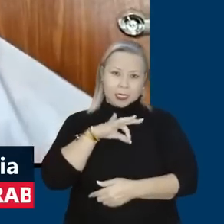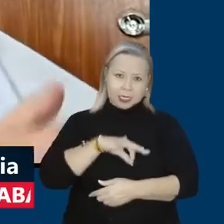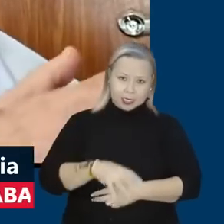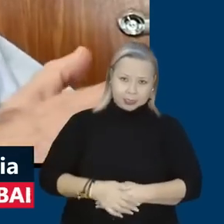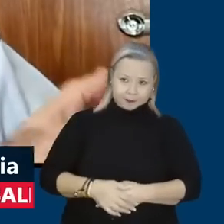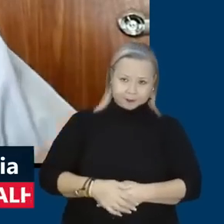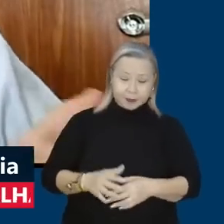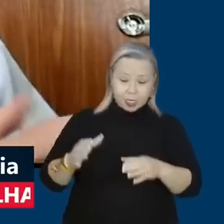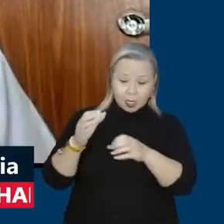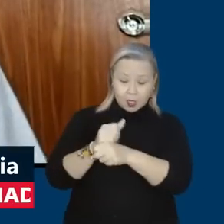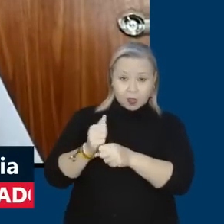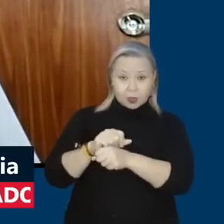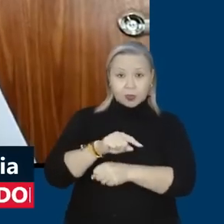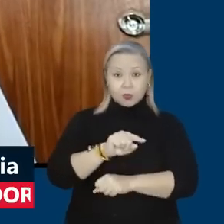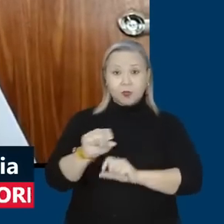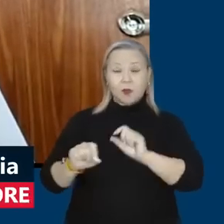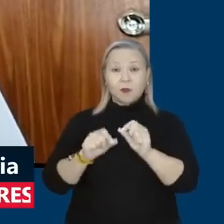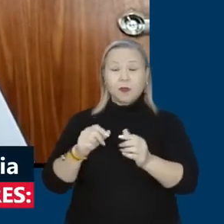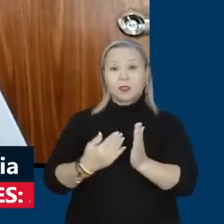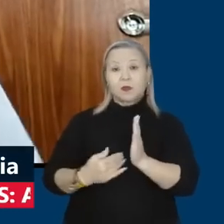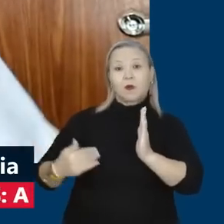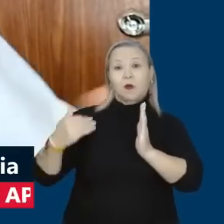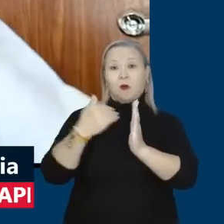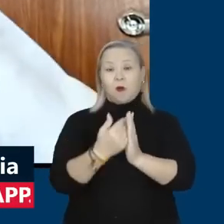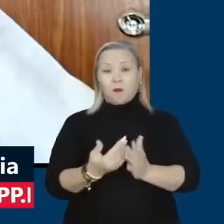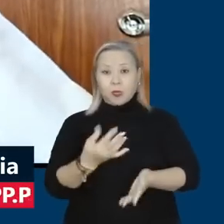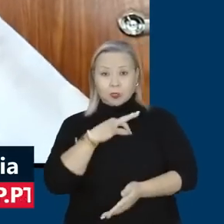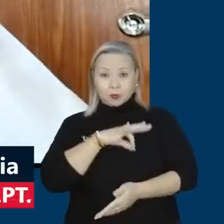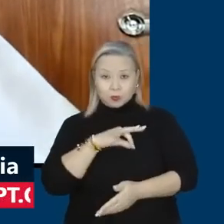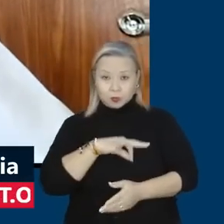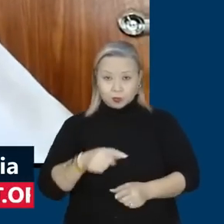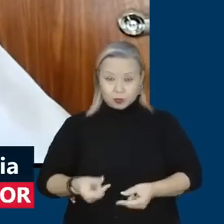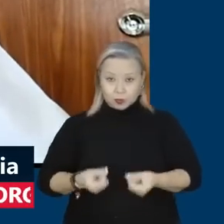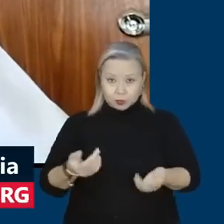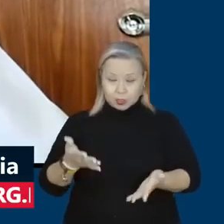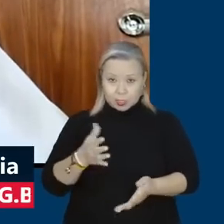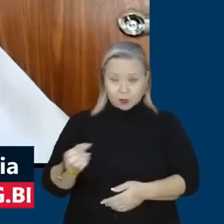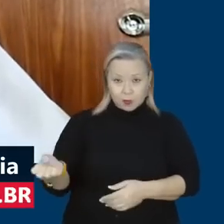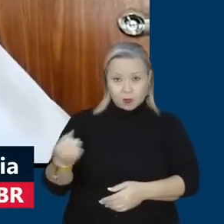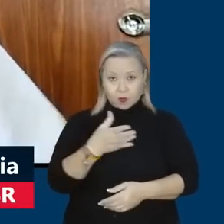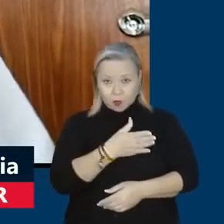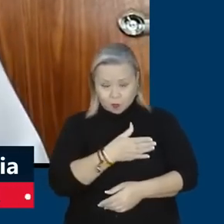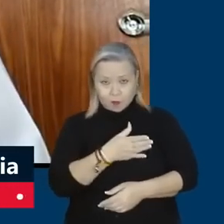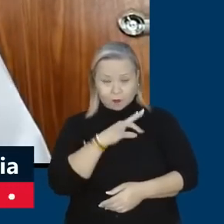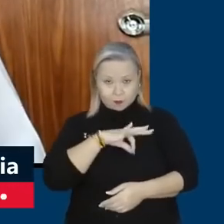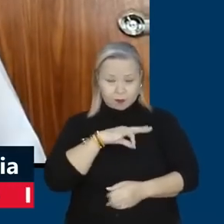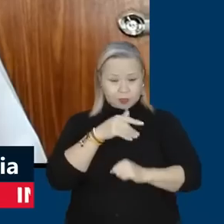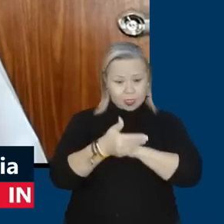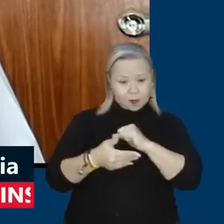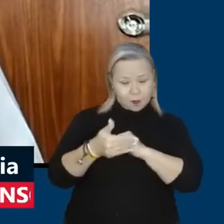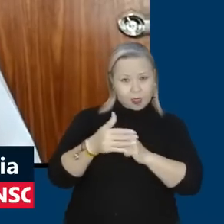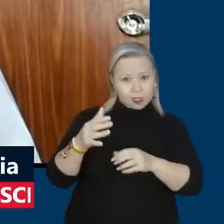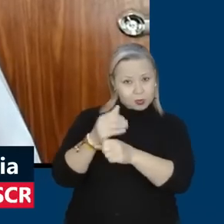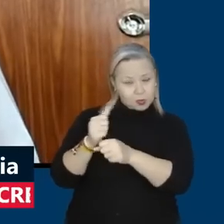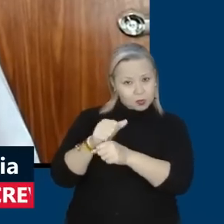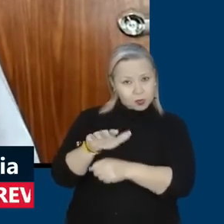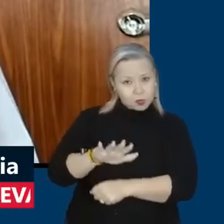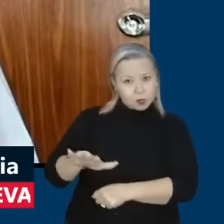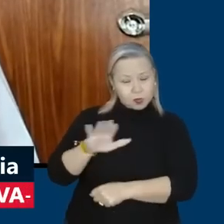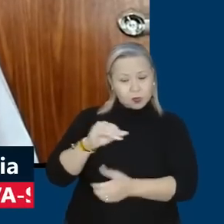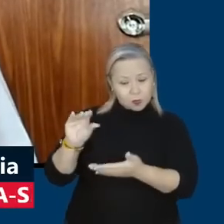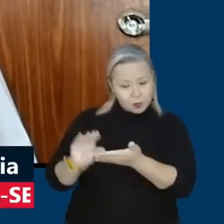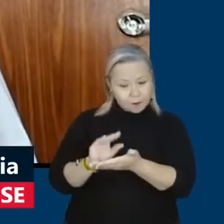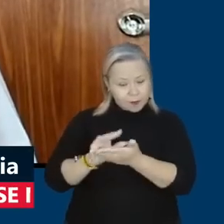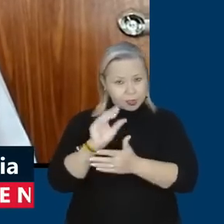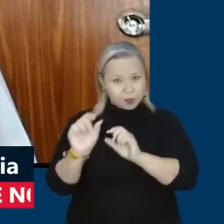Some isso, o aumento do poder aquisitivo da população com o novo salário mínimo. Some-se a isso o investimento